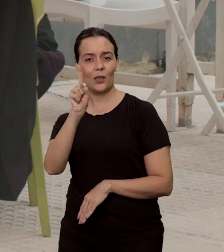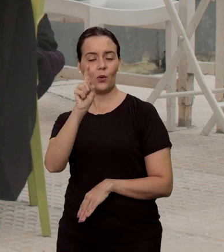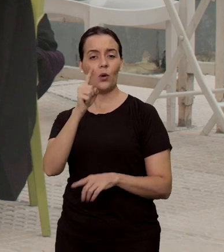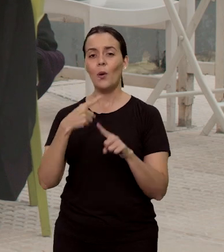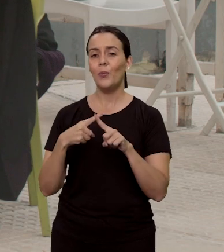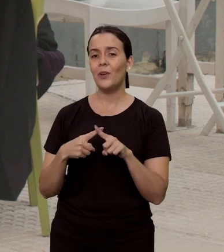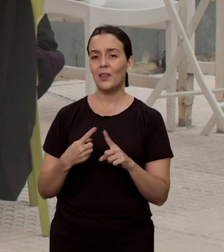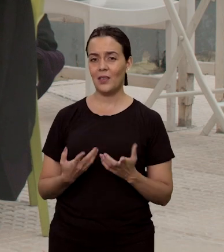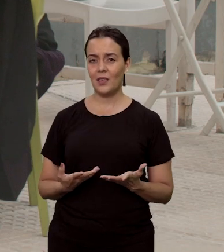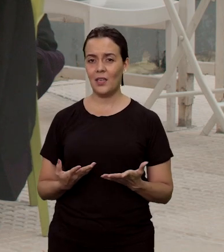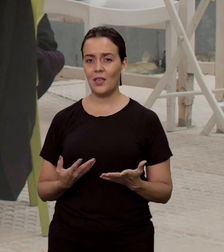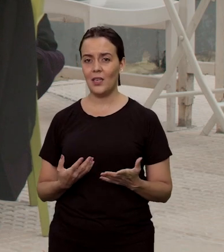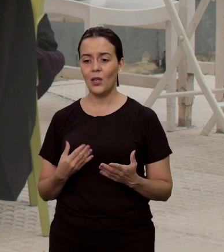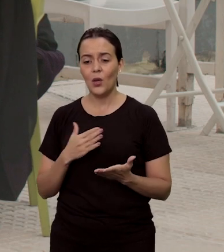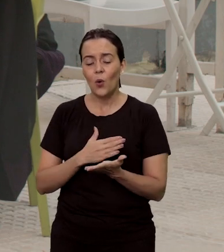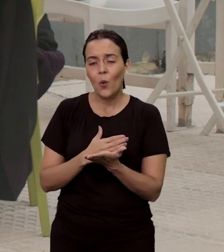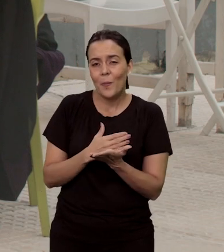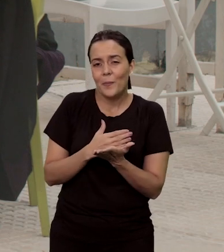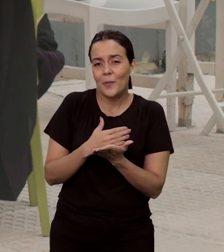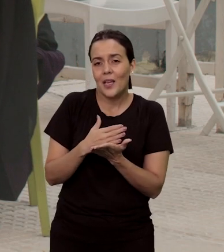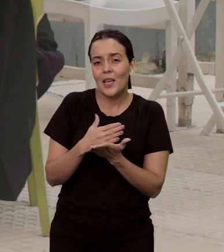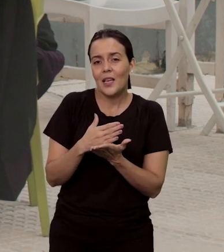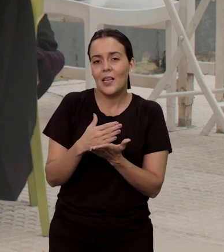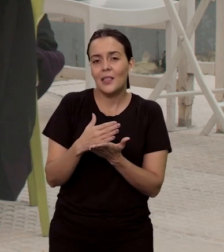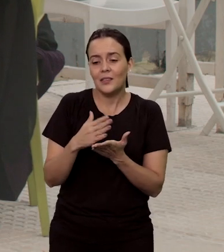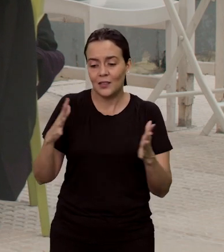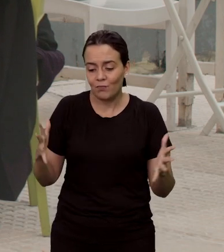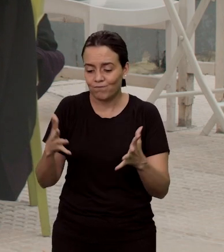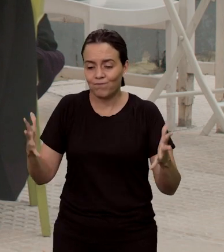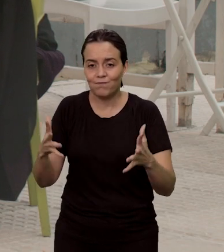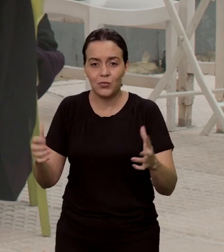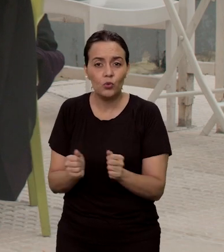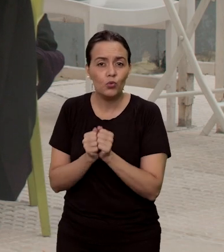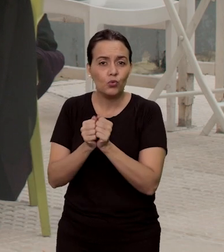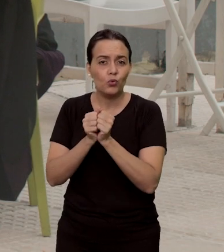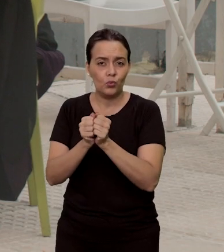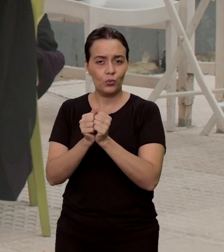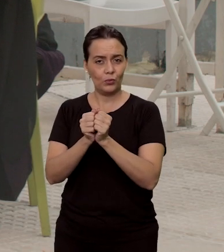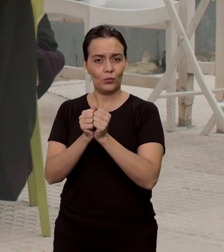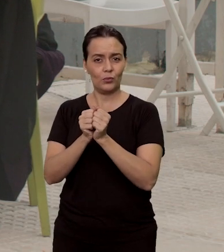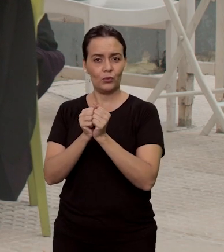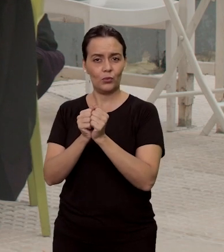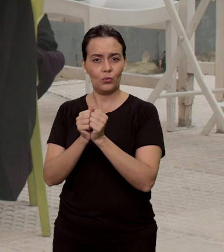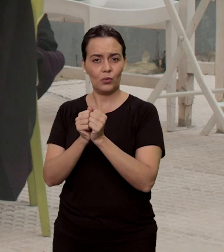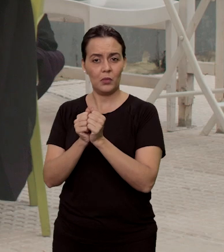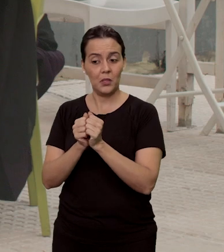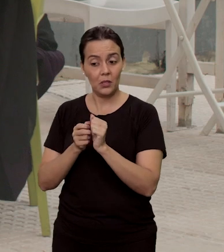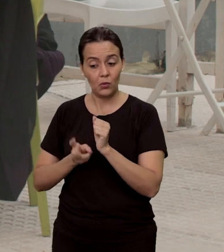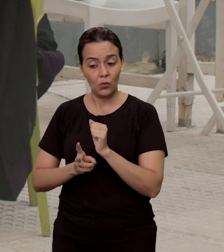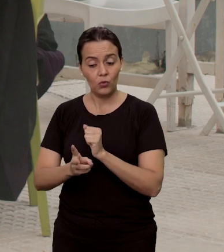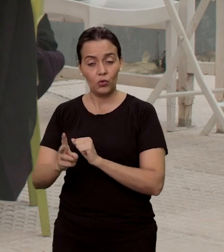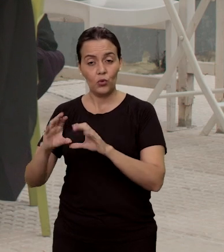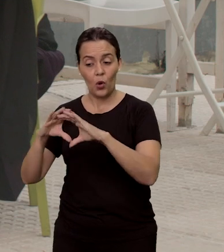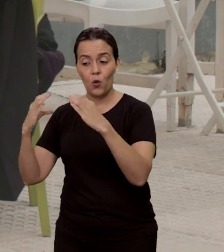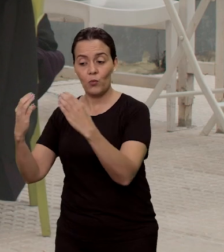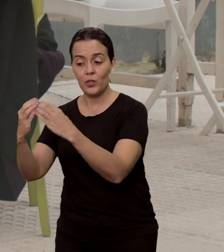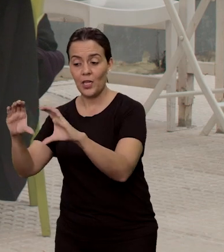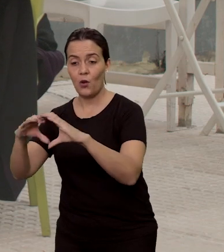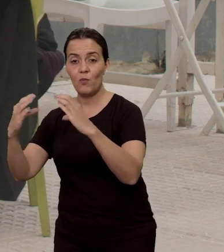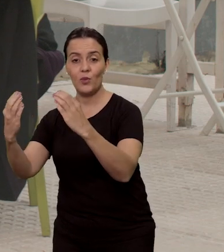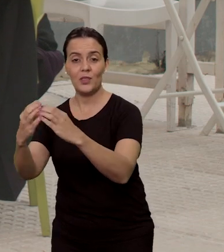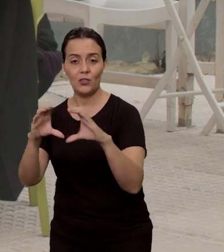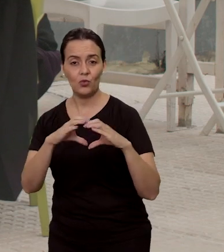das celebrações é que se mantém as comunidades, que se criam as relações de confiança, que